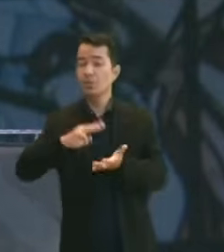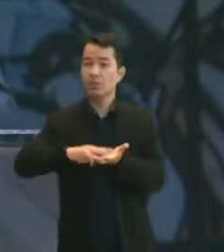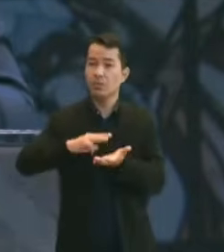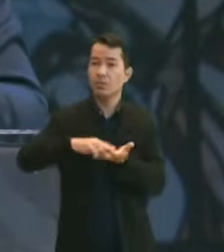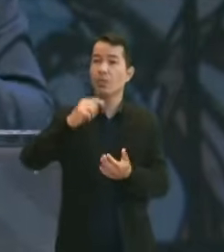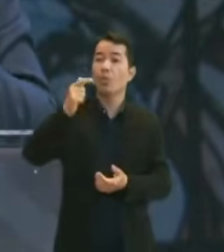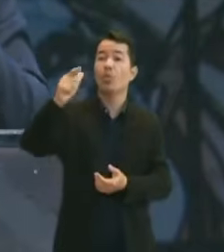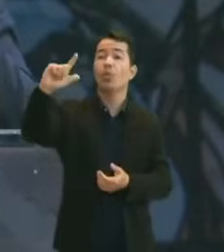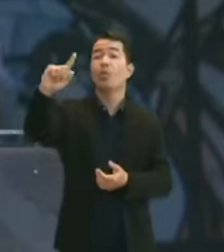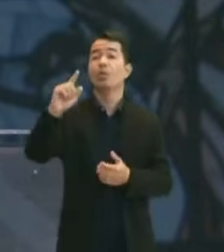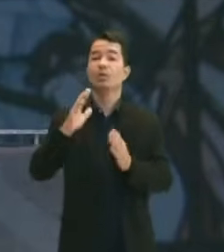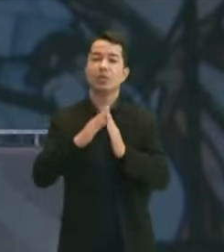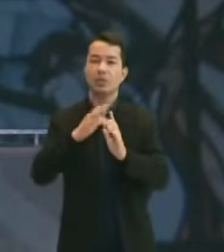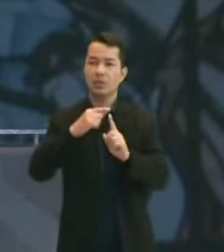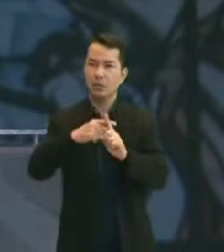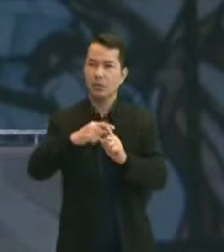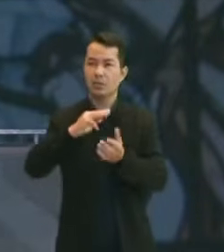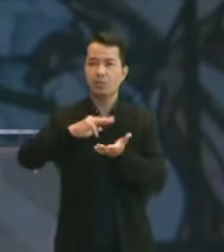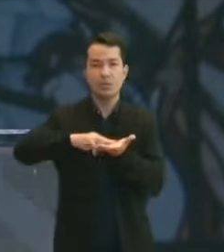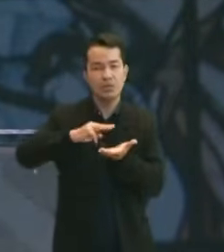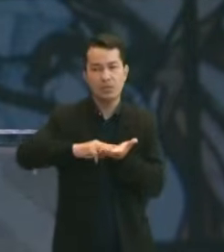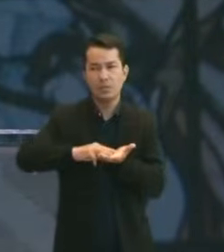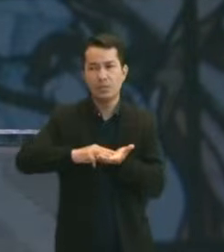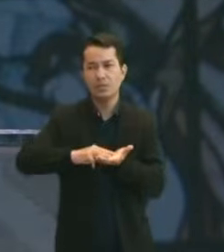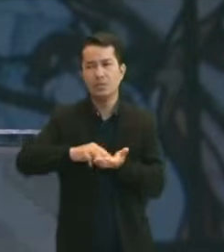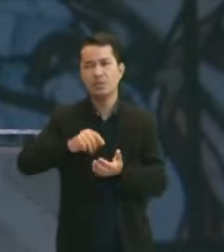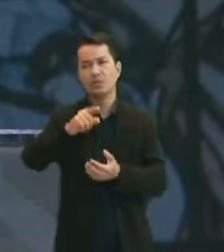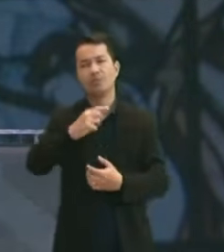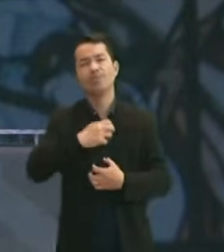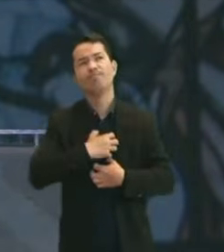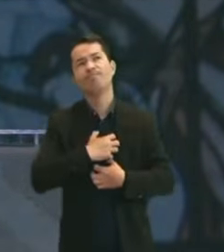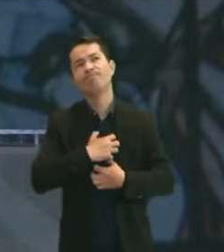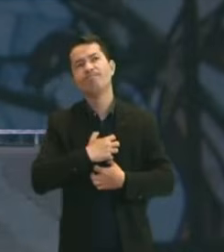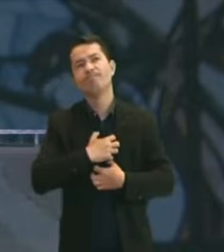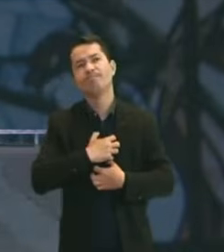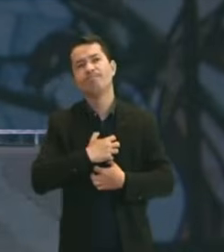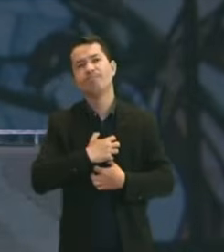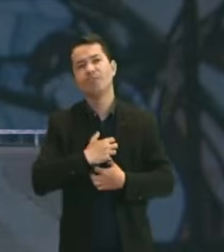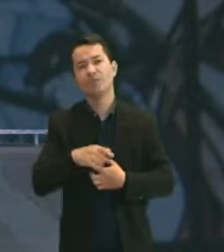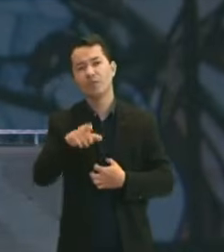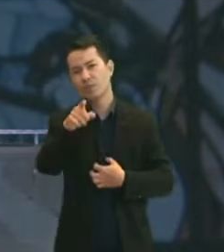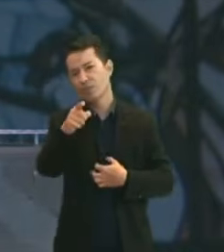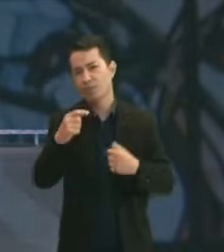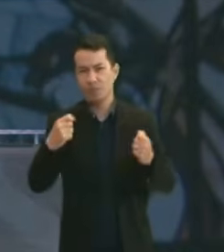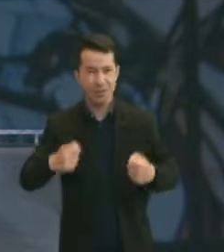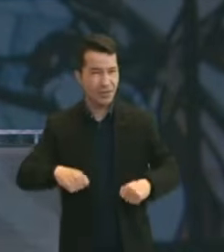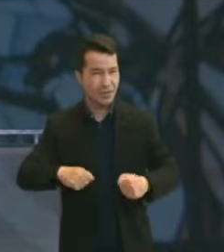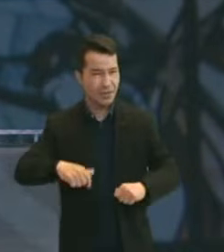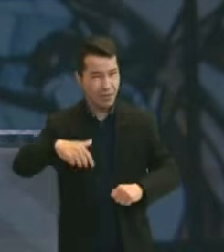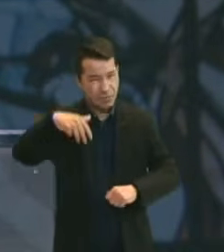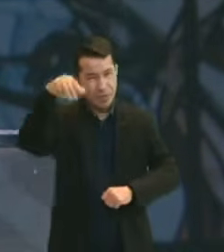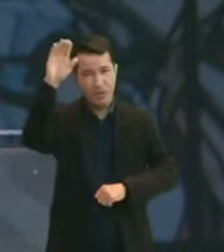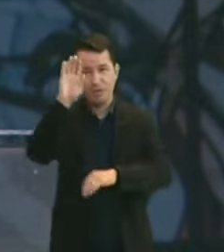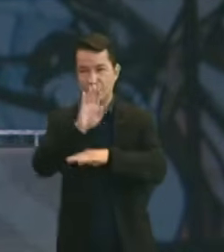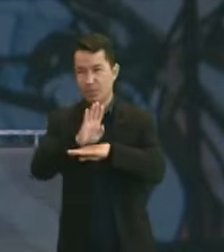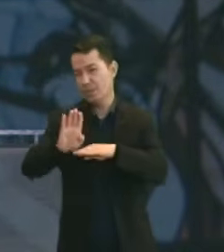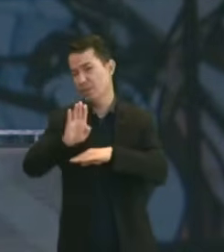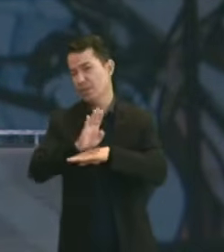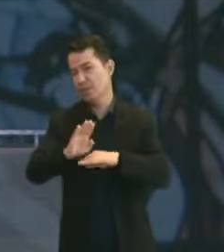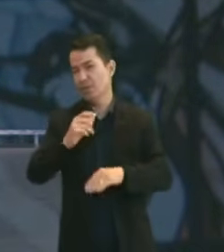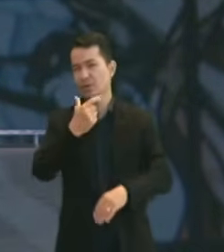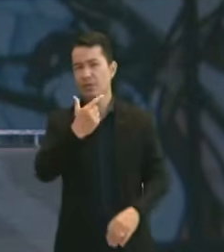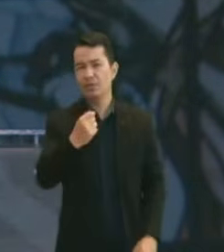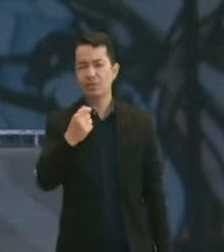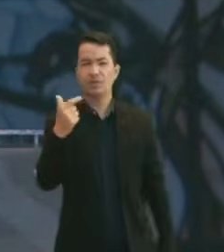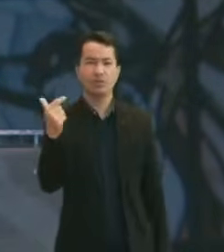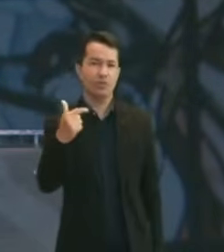visitando. E Deus tocou o seu coração nessa mensagem que você precisa ser mais Barnabé em 2022. Você